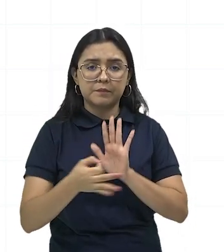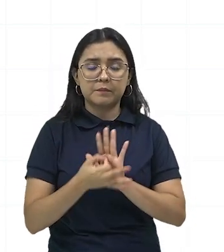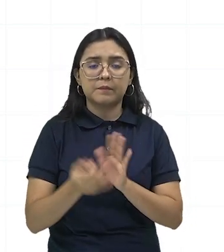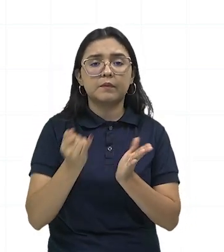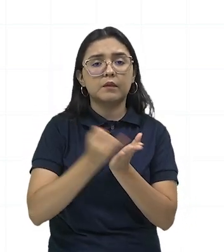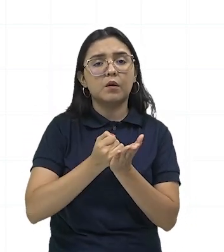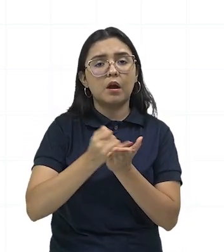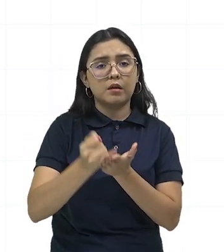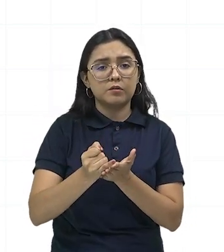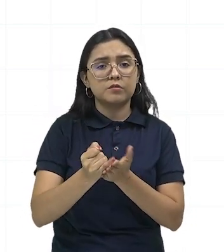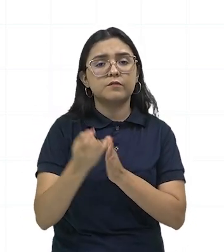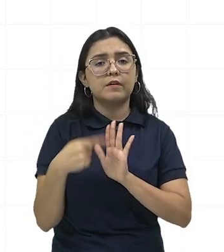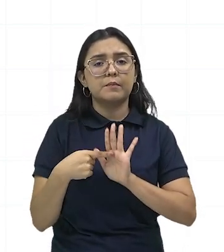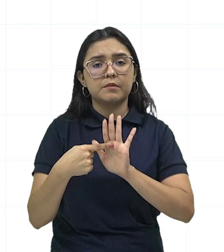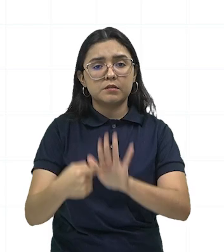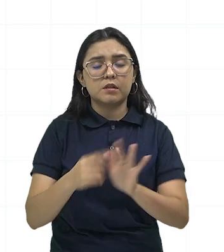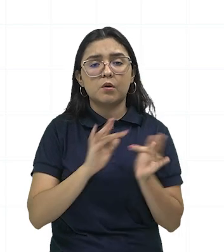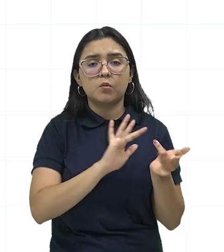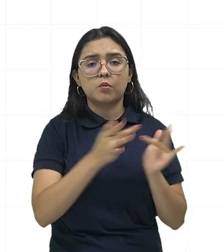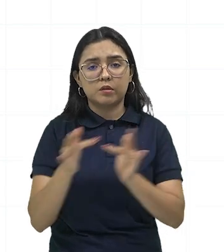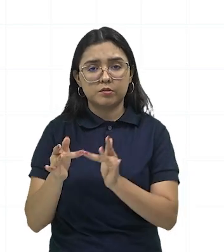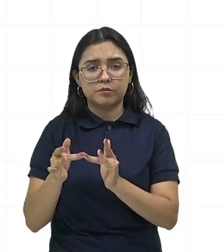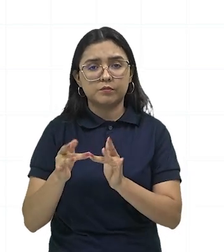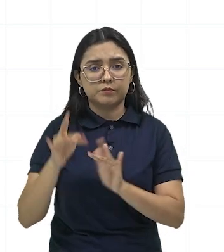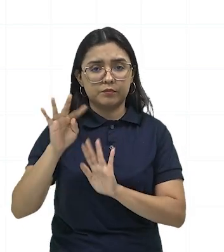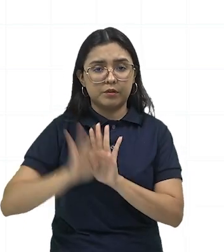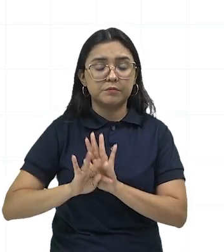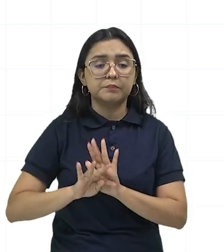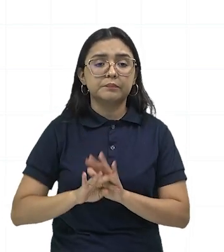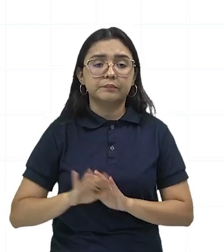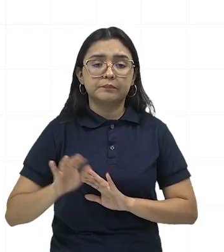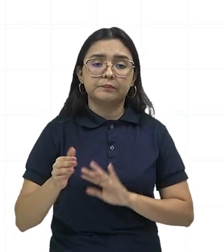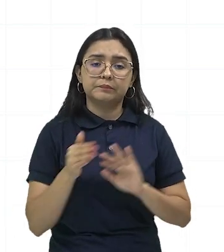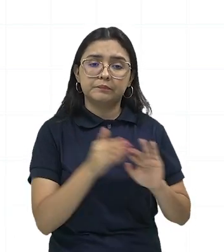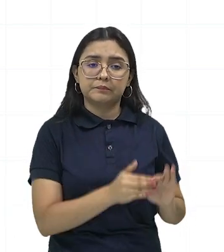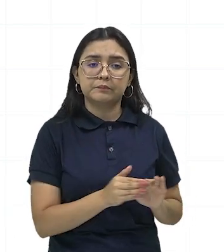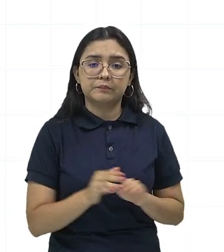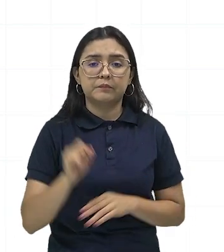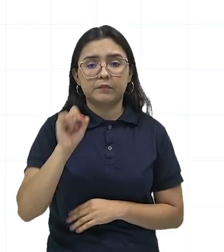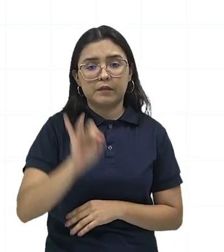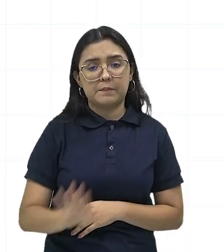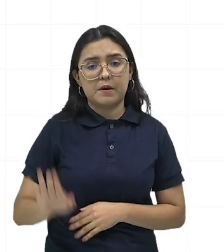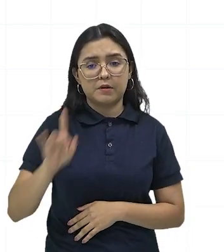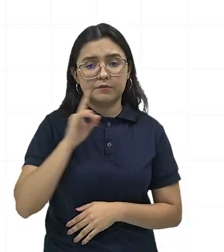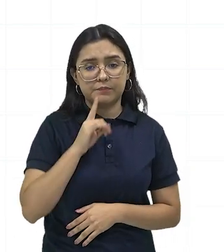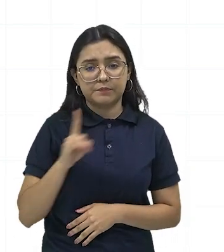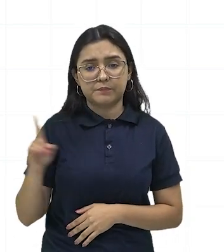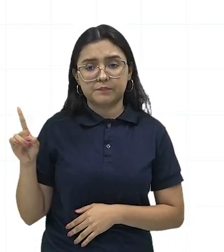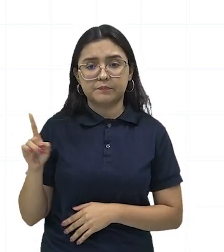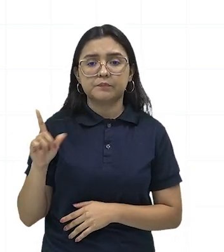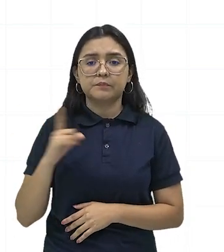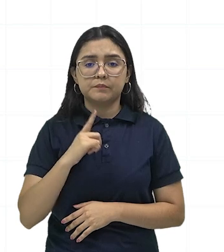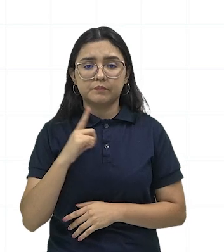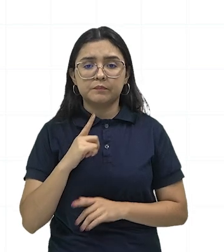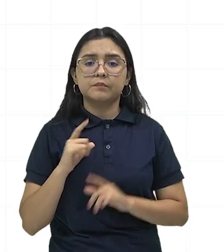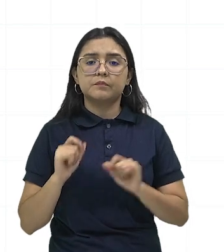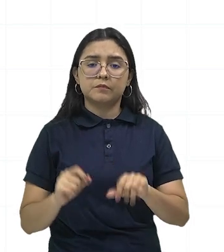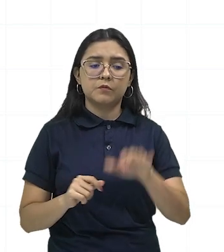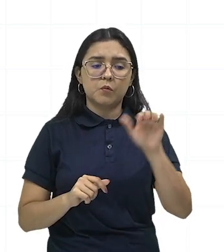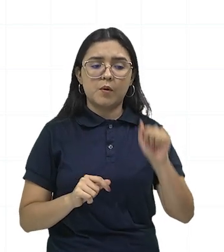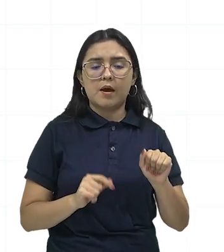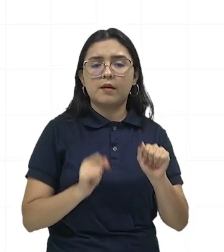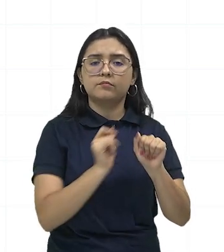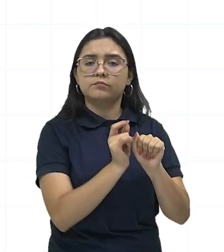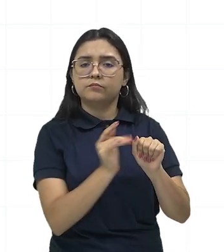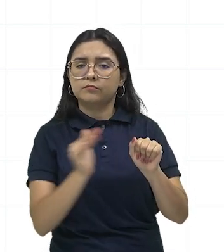vai apresentar o contexto. A gente vai ver ali na nossa imagem ao lado, né, que você quer chegar do ponto A ao